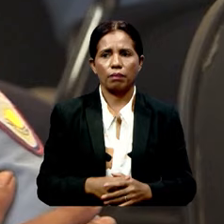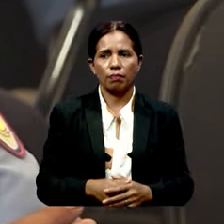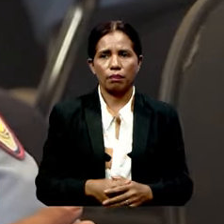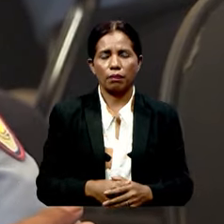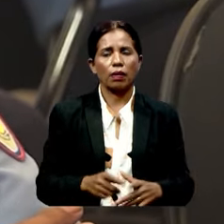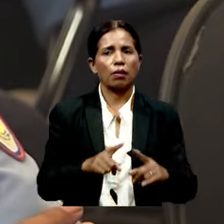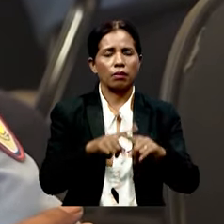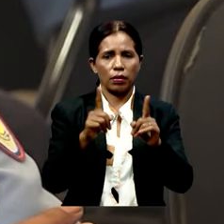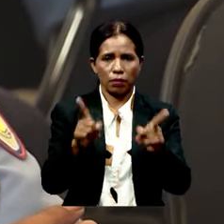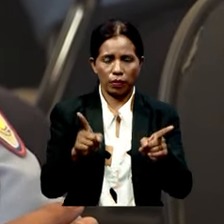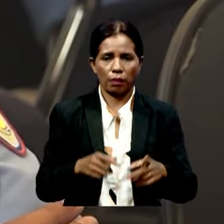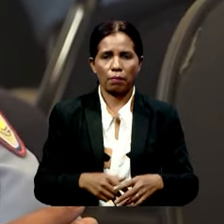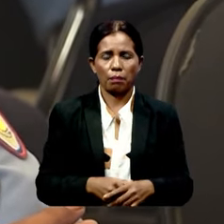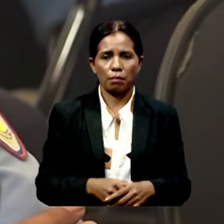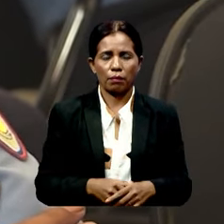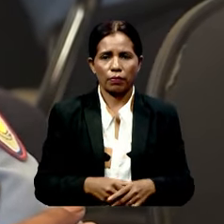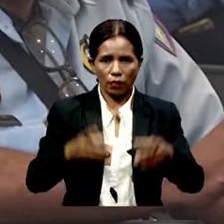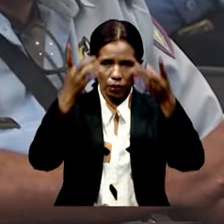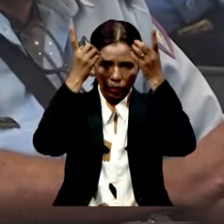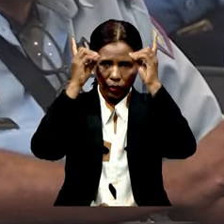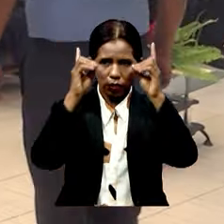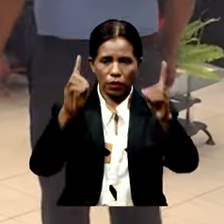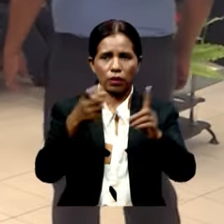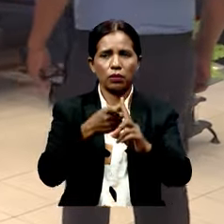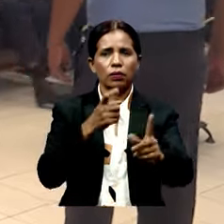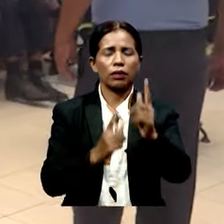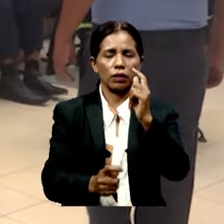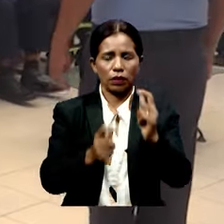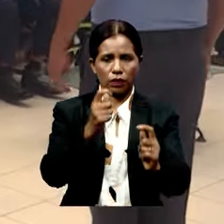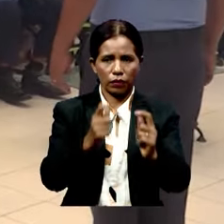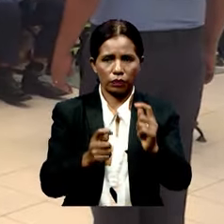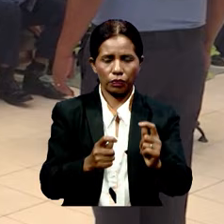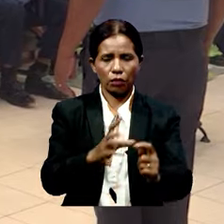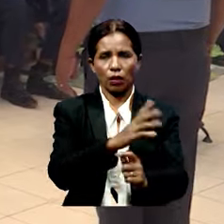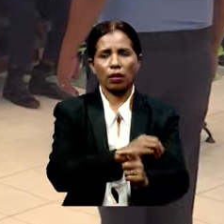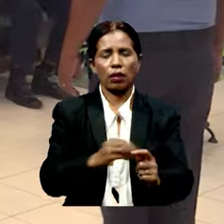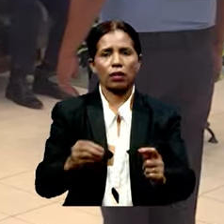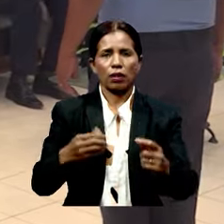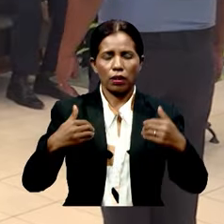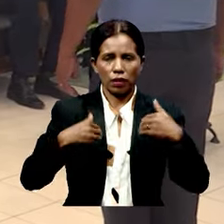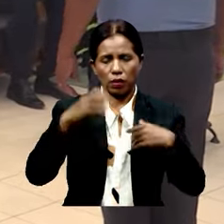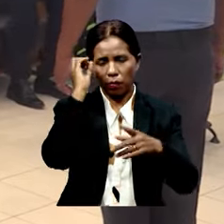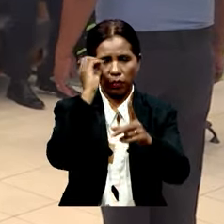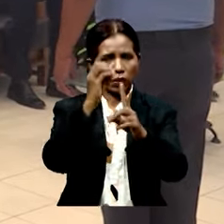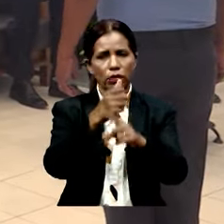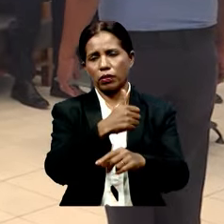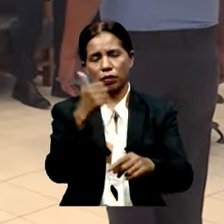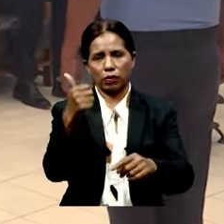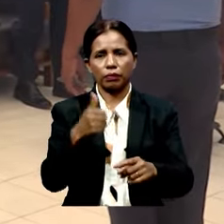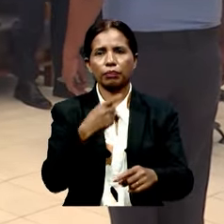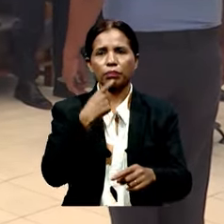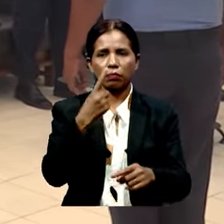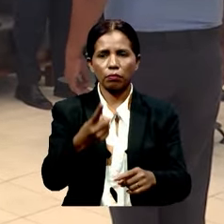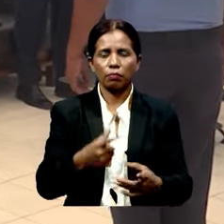Mas bem, a decisão do Tribunal Uniane, Tribunal de Opinião Seluc. Nebe que até te